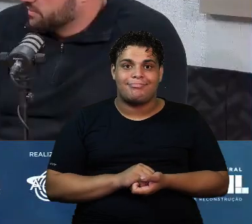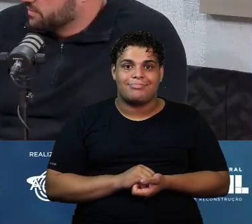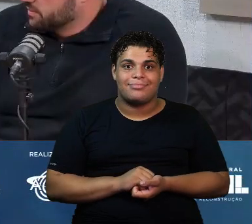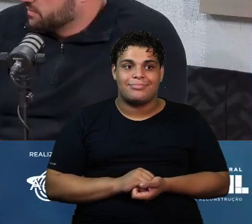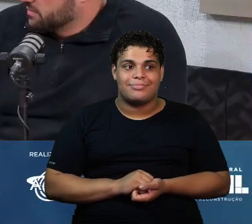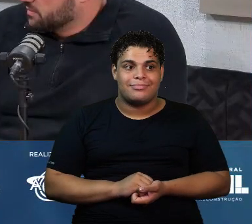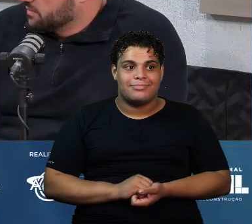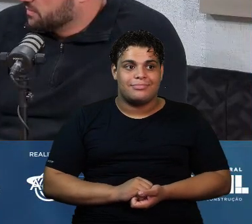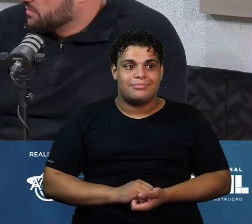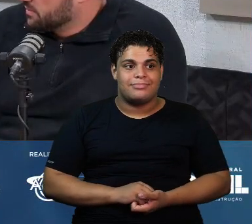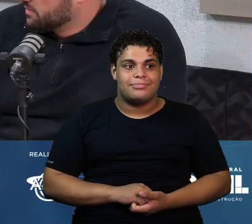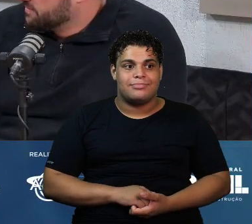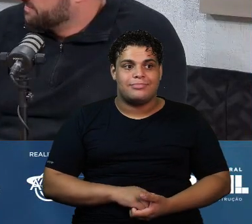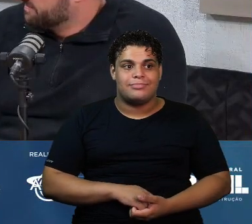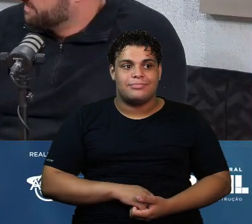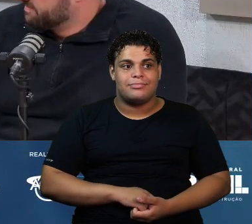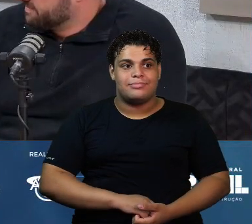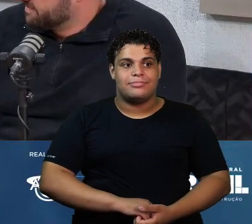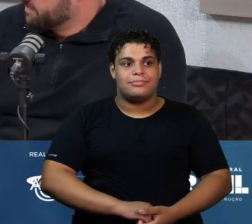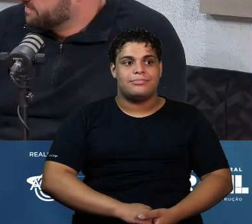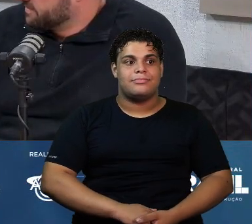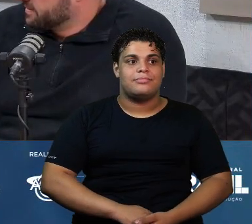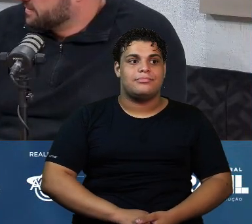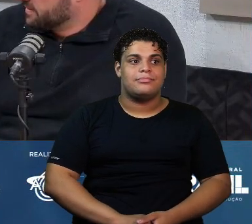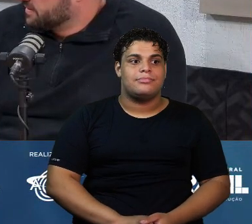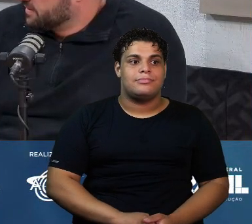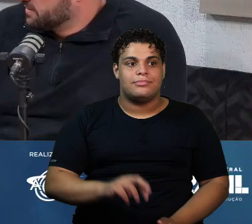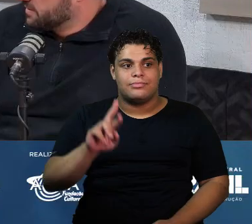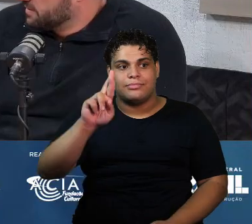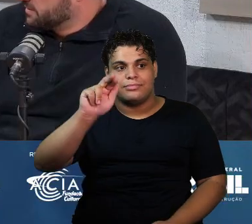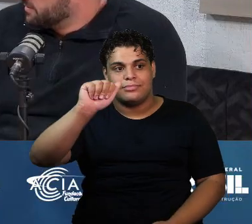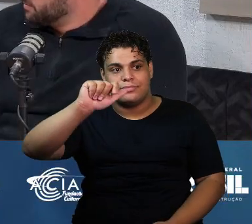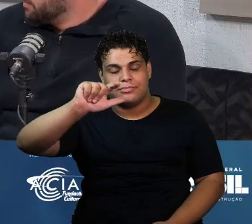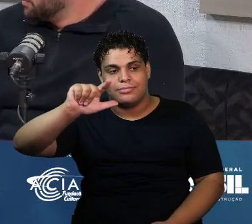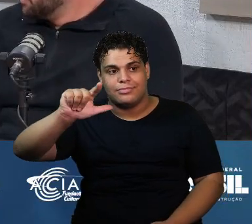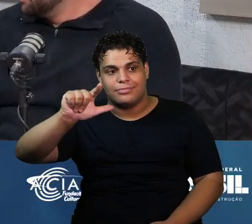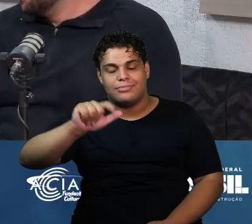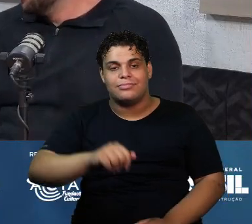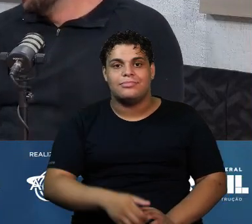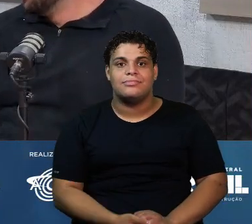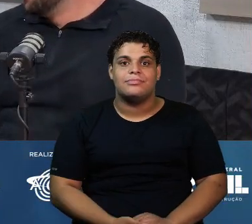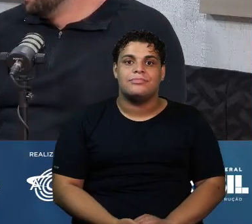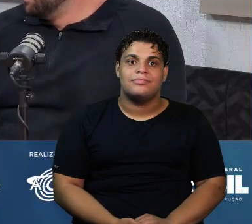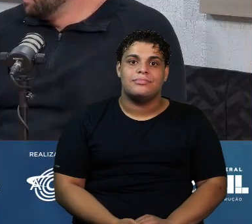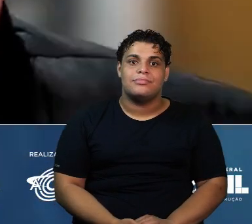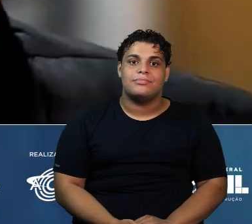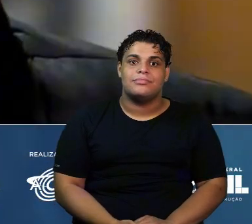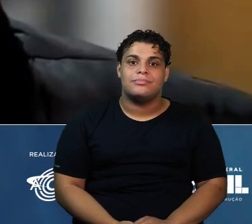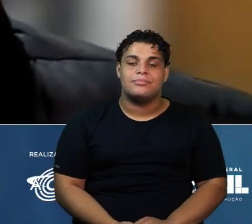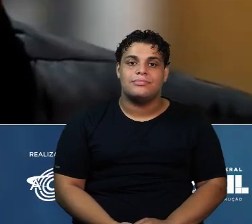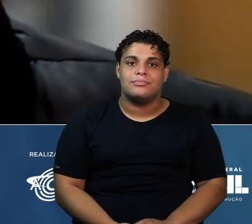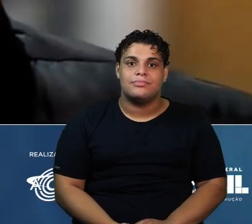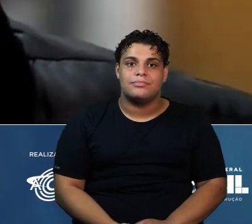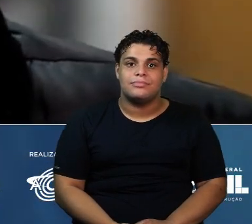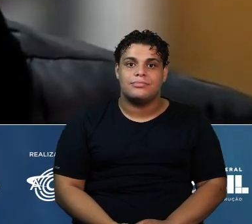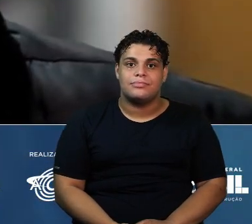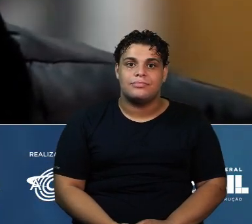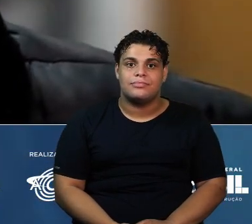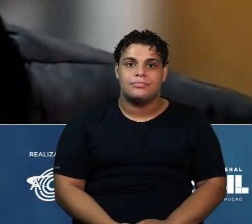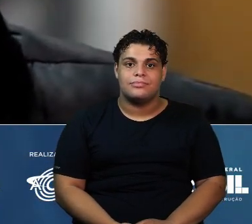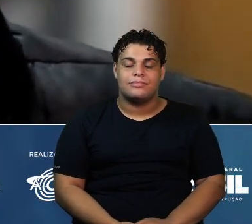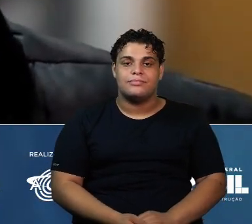precisa colocar o Rafael na conversa, que eu acho que também vamos fazer uma ligação com ele. É o seguinte, o